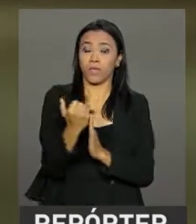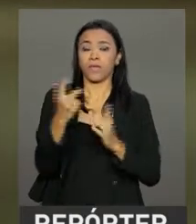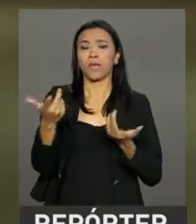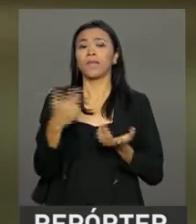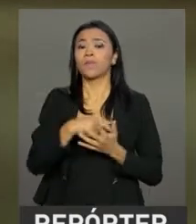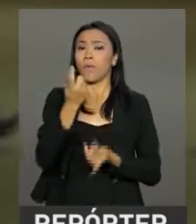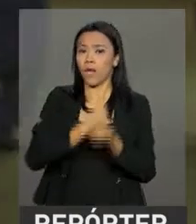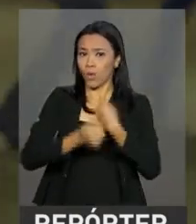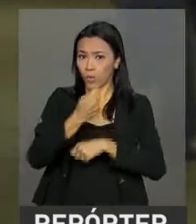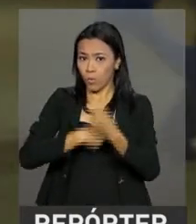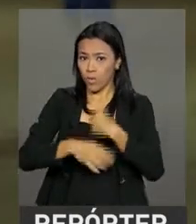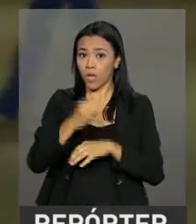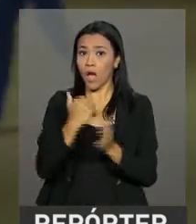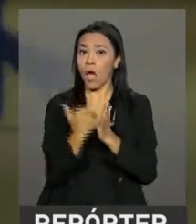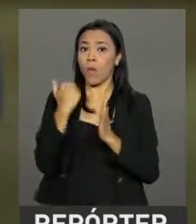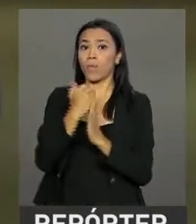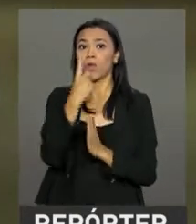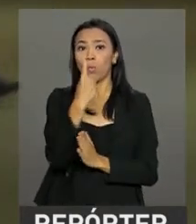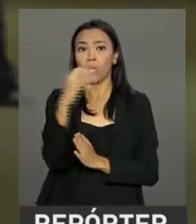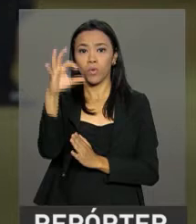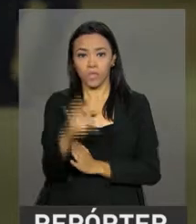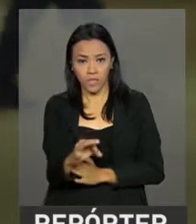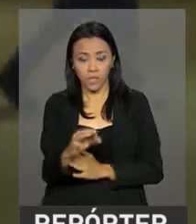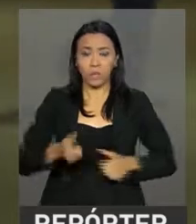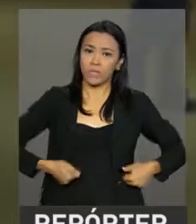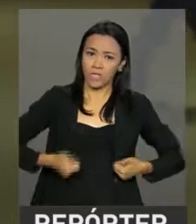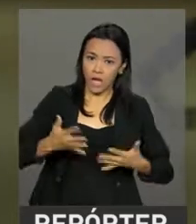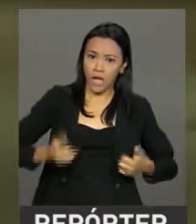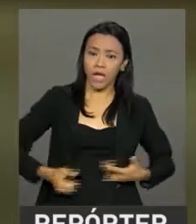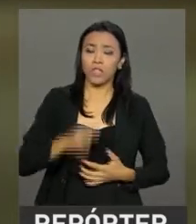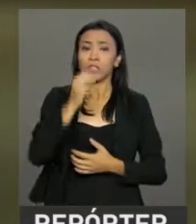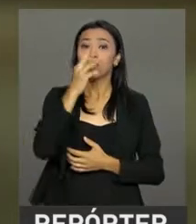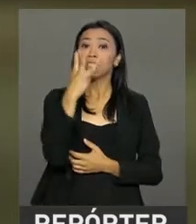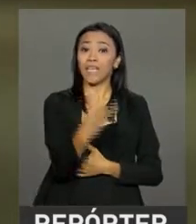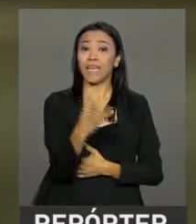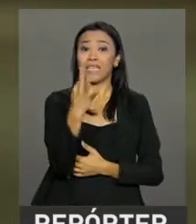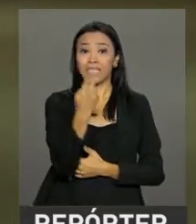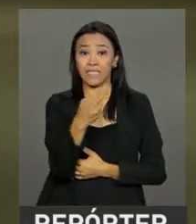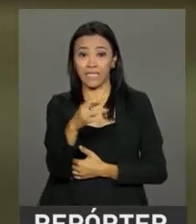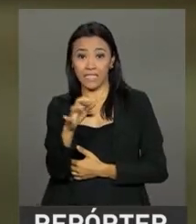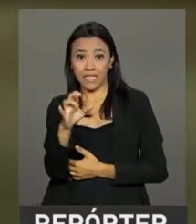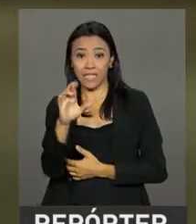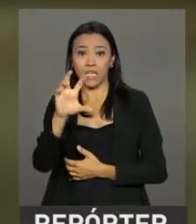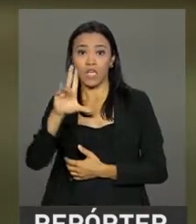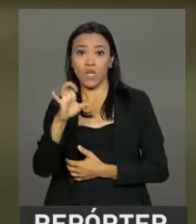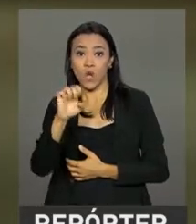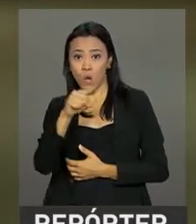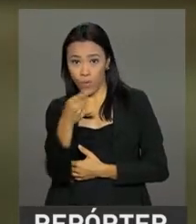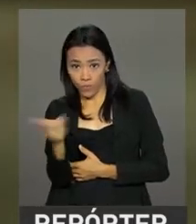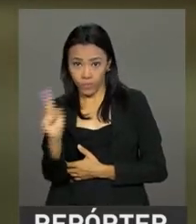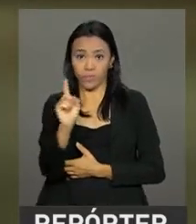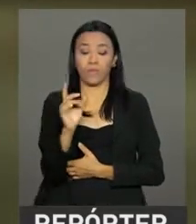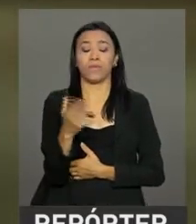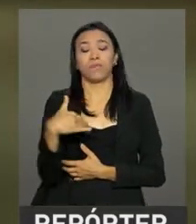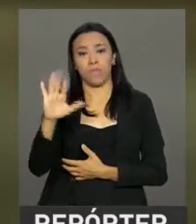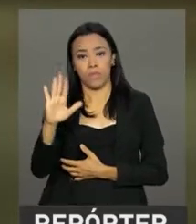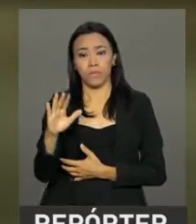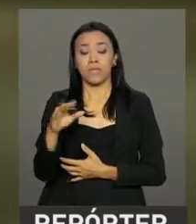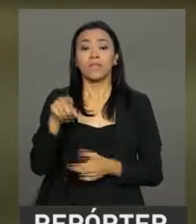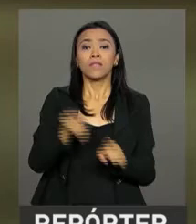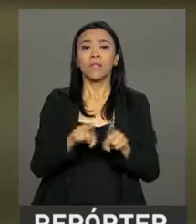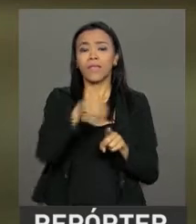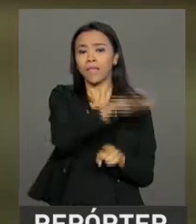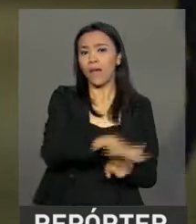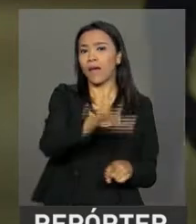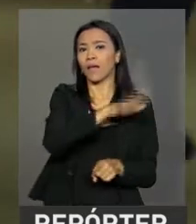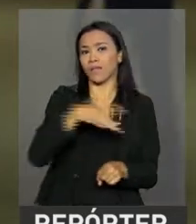1% e as despesas vão somar 3 trilhões e meio de reais os pisos constitucionais na saúde e